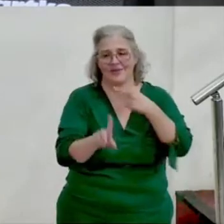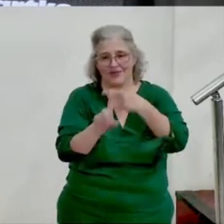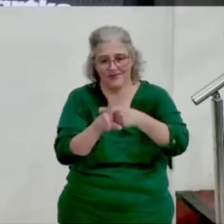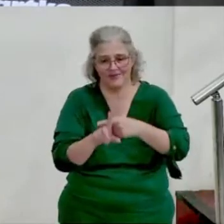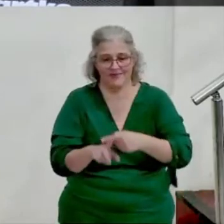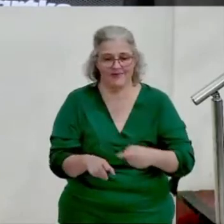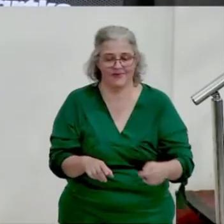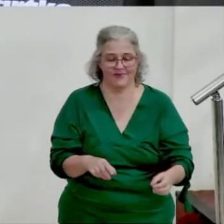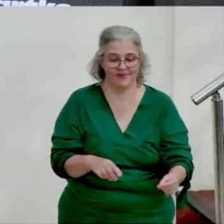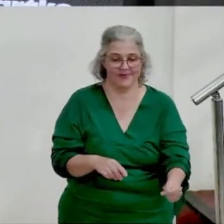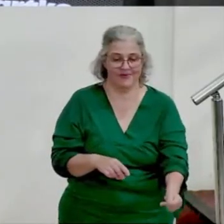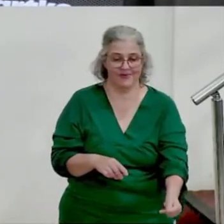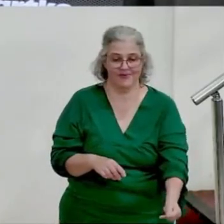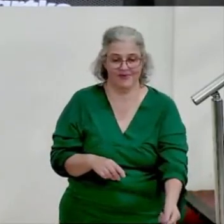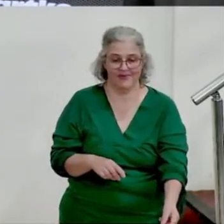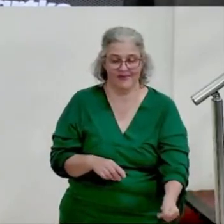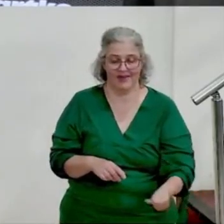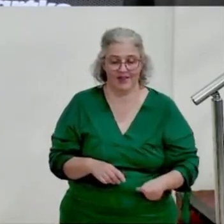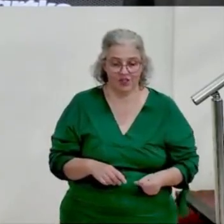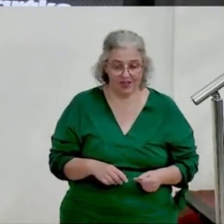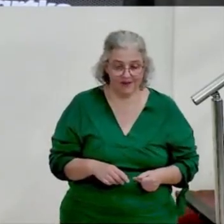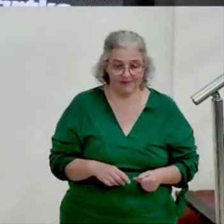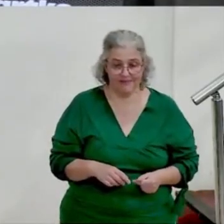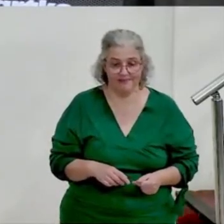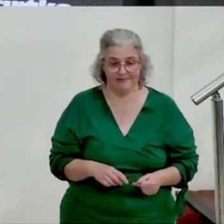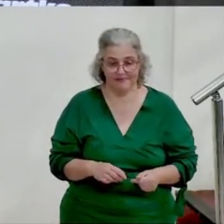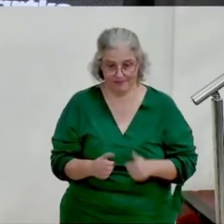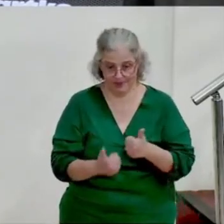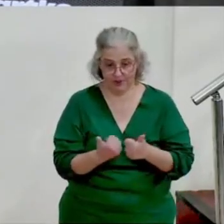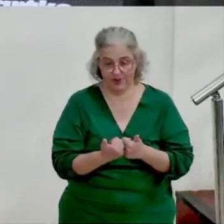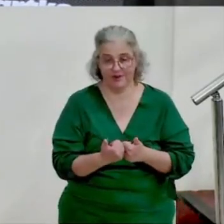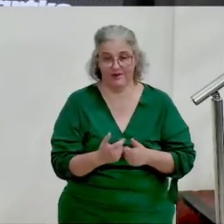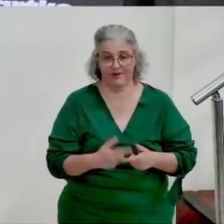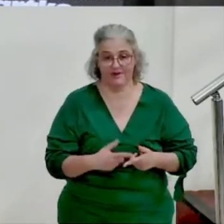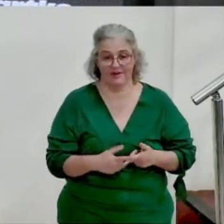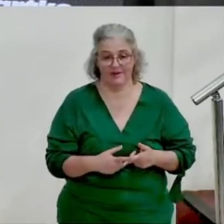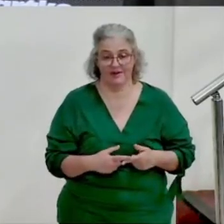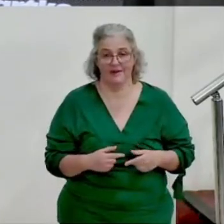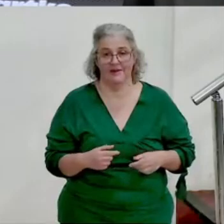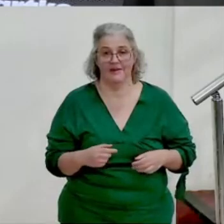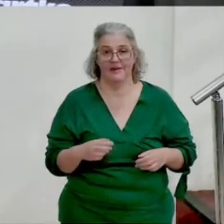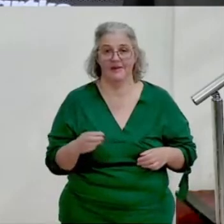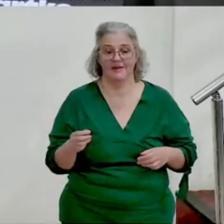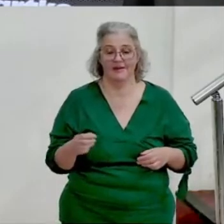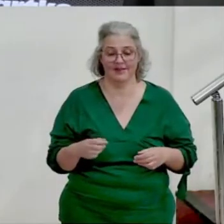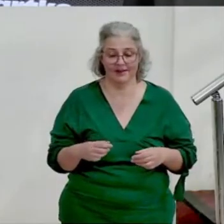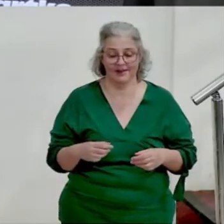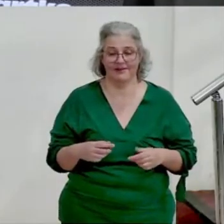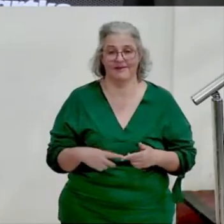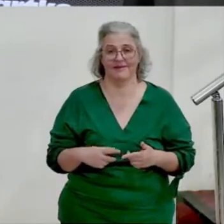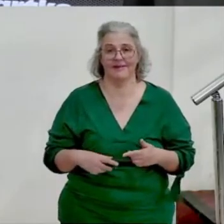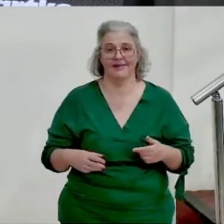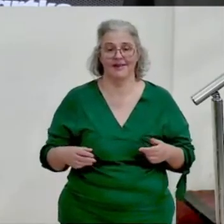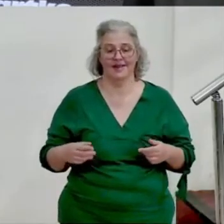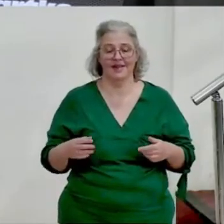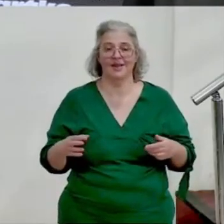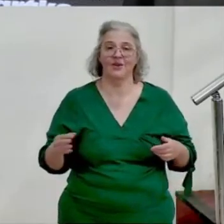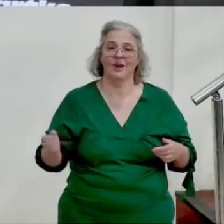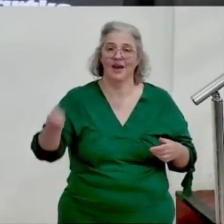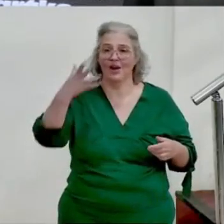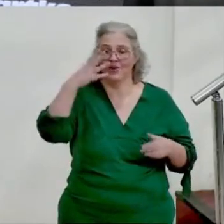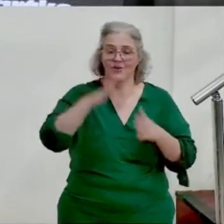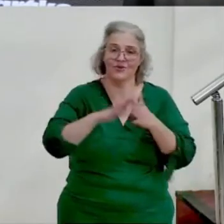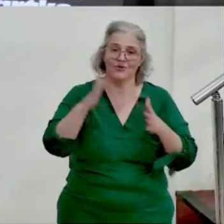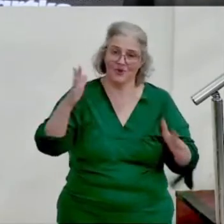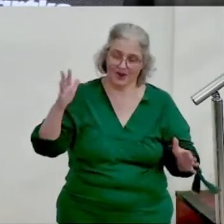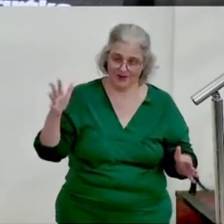domingo. Jesus é a luz que brilha na história. Mas a luz não brilhou apenas na história 2000 anos atrás. A luz brilhou